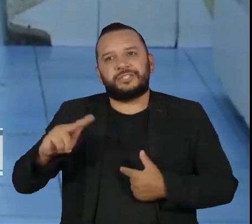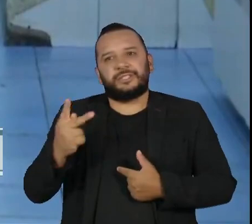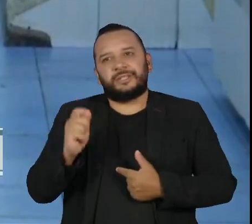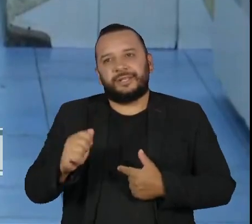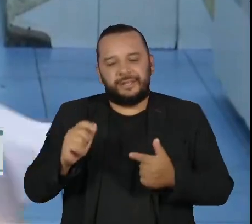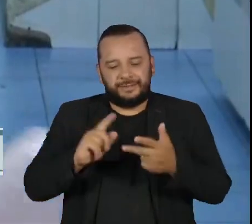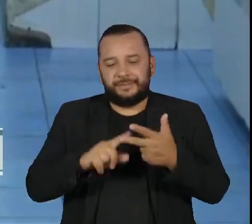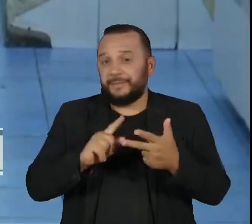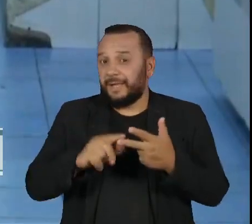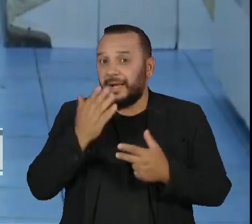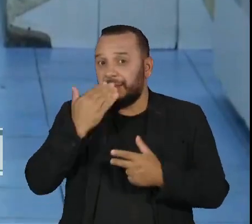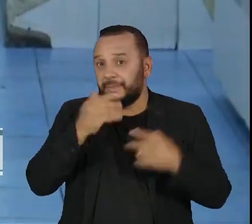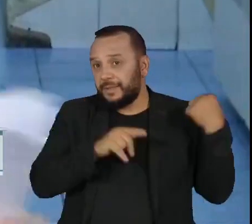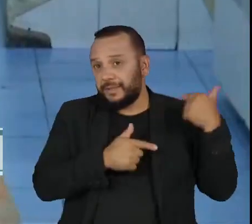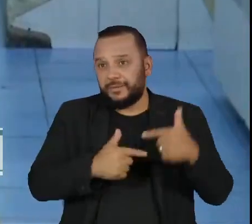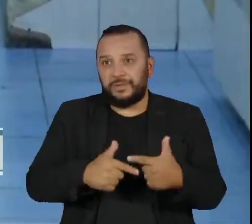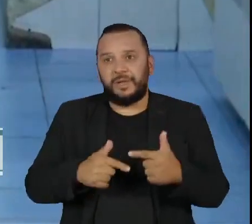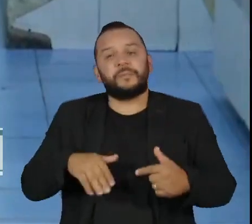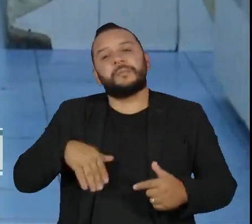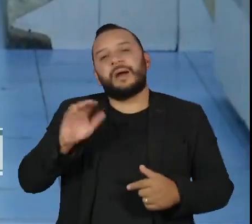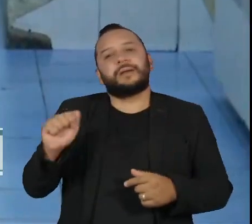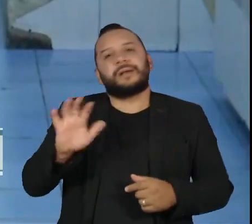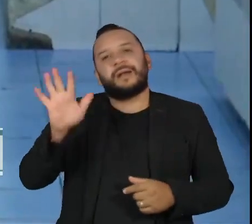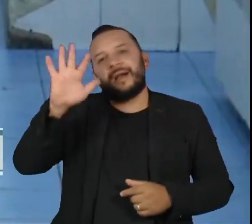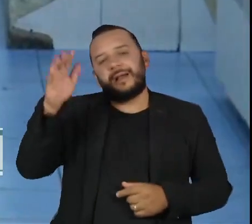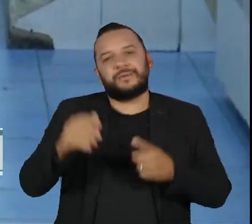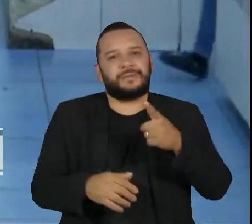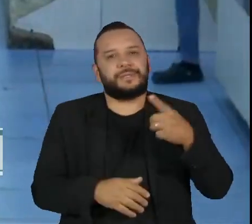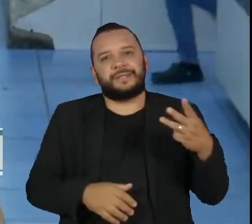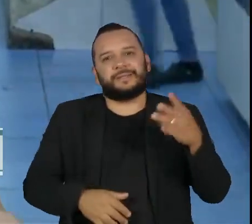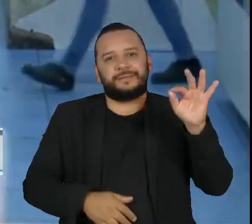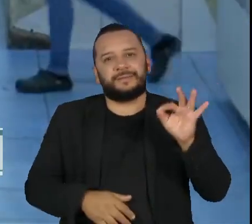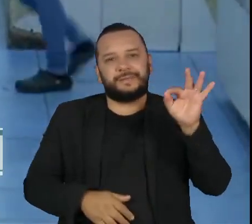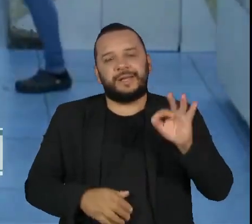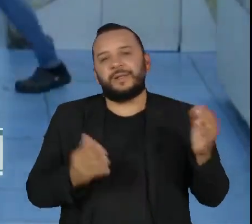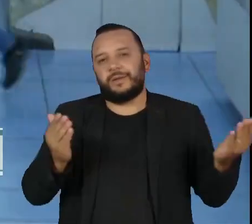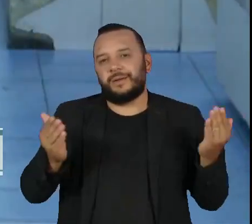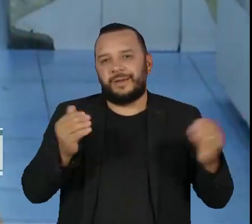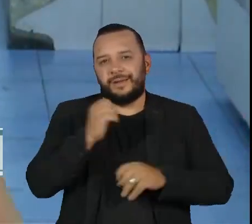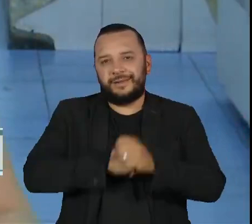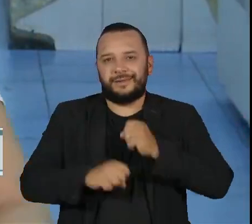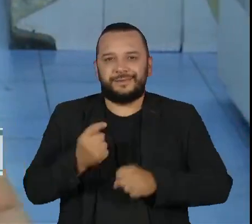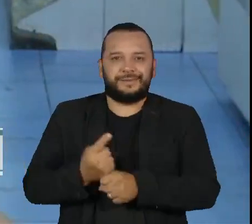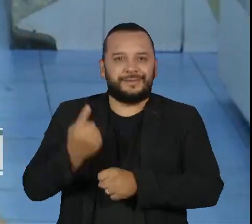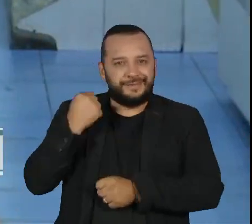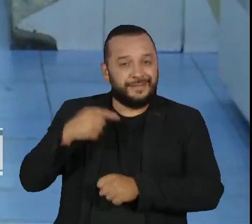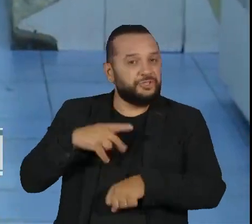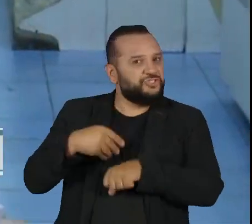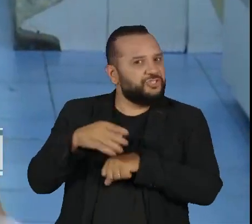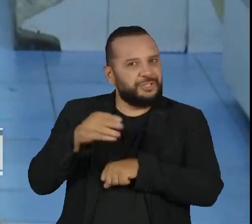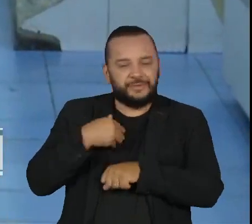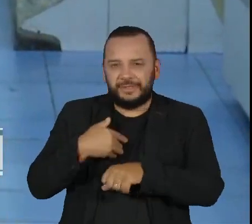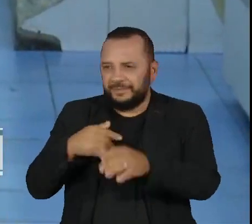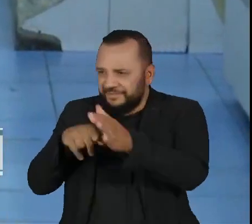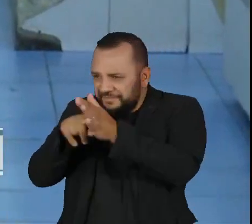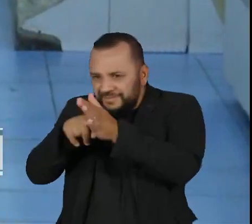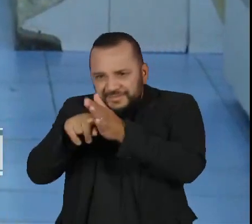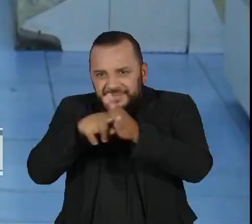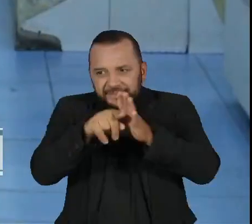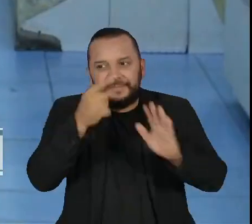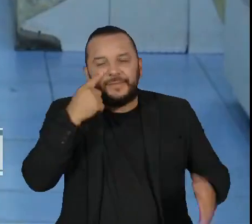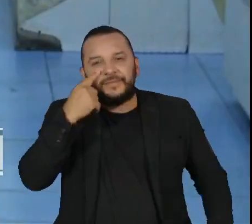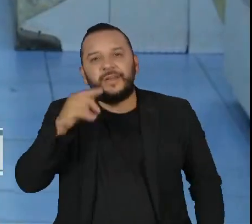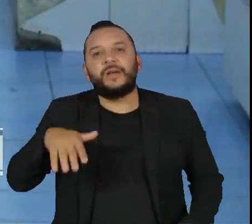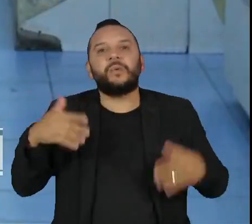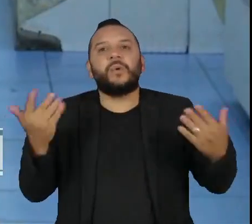tradicionais subiram 13% em relação ao mesmo período do ano passado. Por isso, a dica é bater perna, pesquisar para encontrar